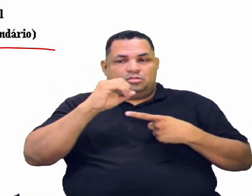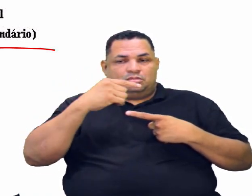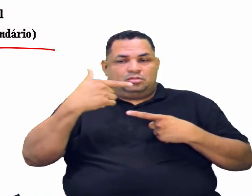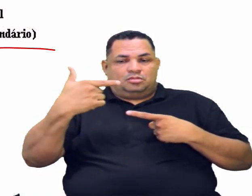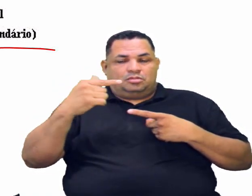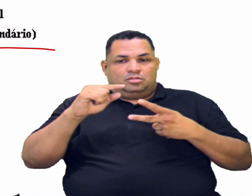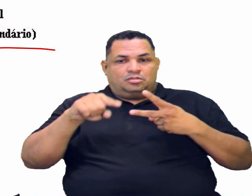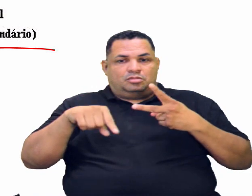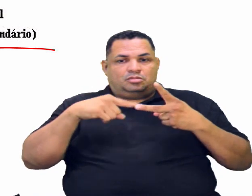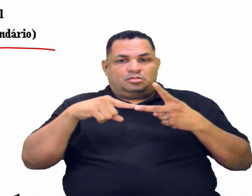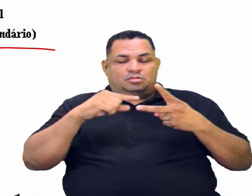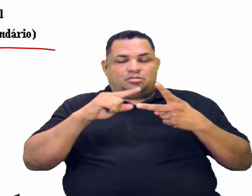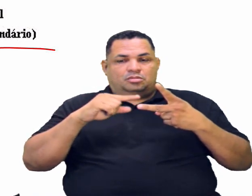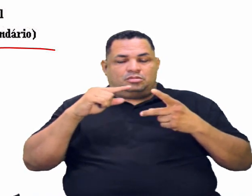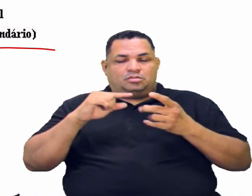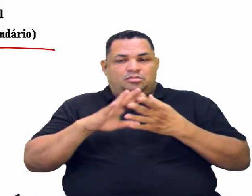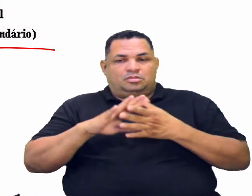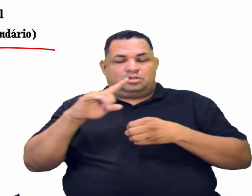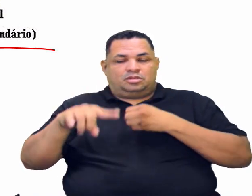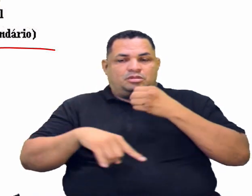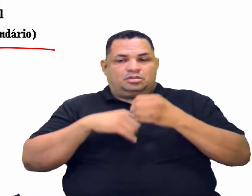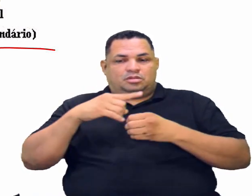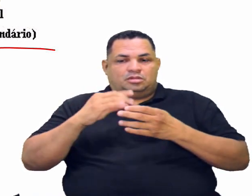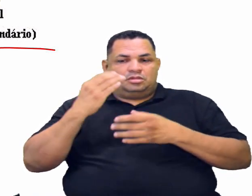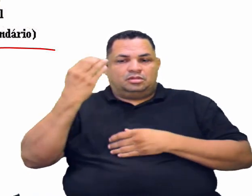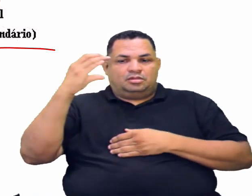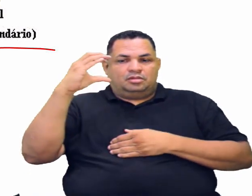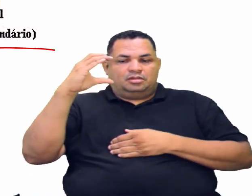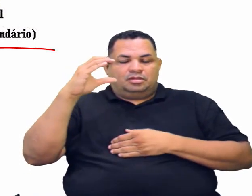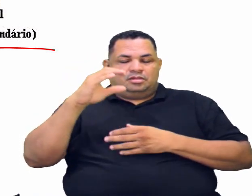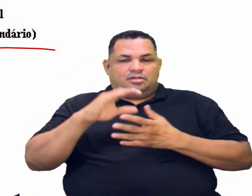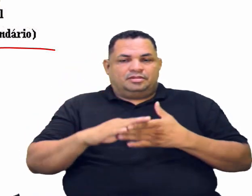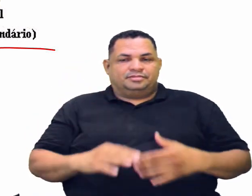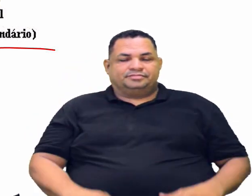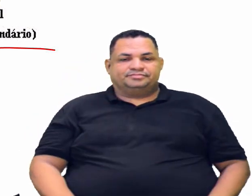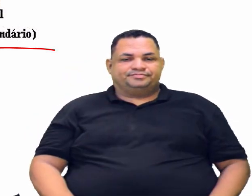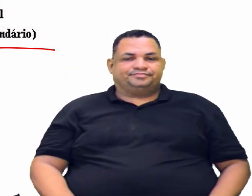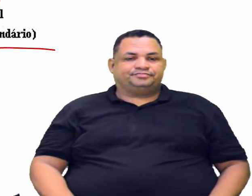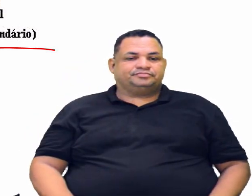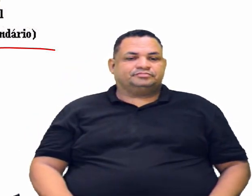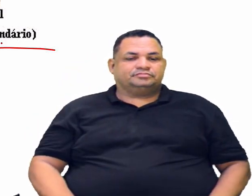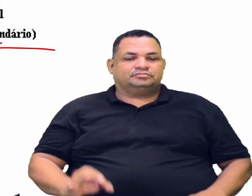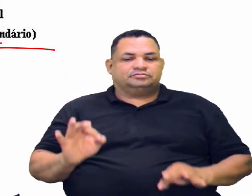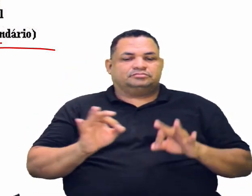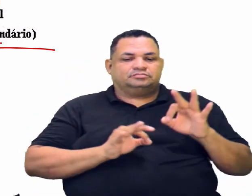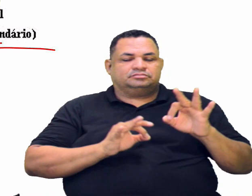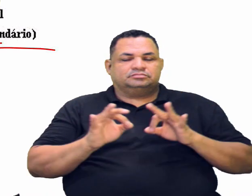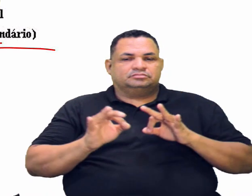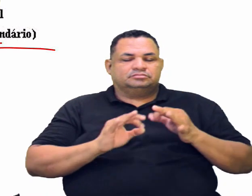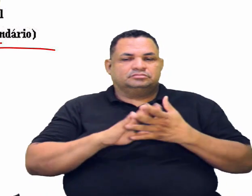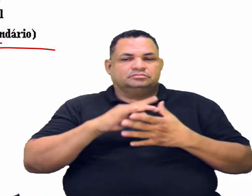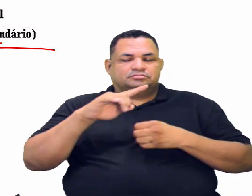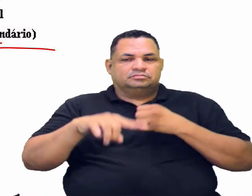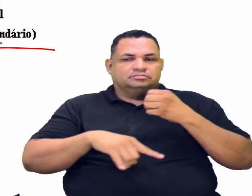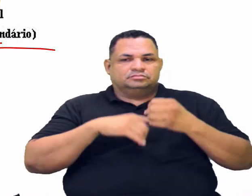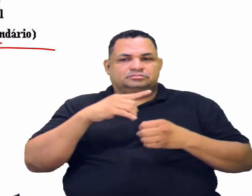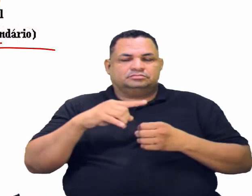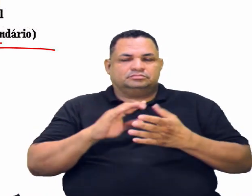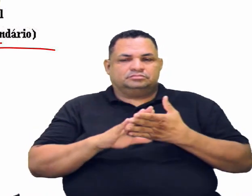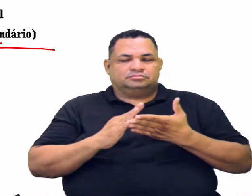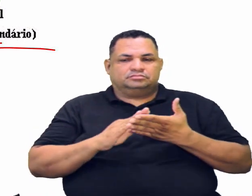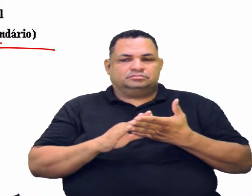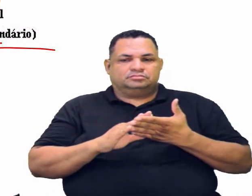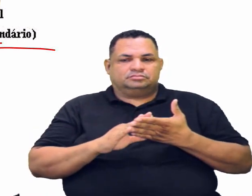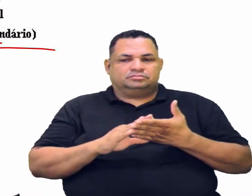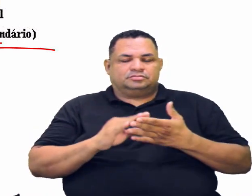outro liga-se ao átomo de carbono, ó. Aqui é um hidrogênio e aqui o outro. Formou quem? Um álcool secundário.